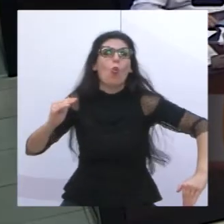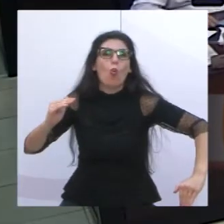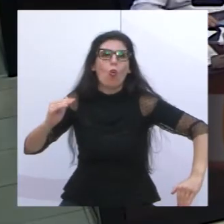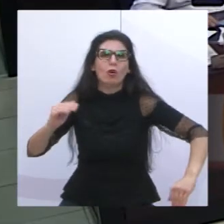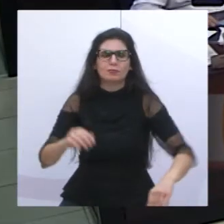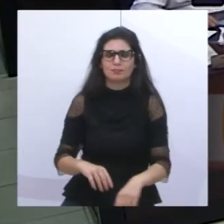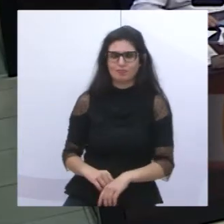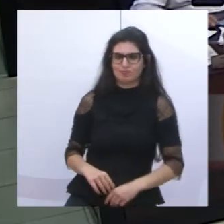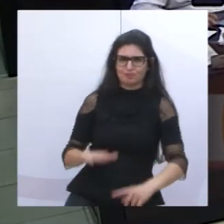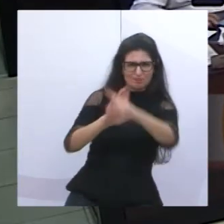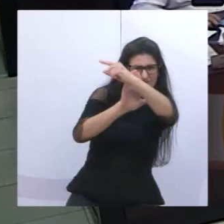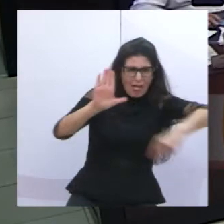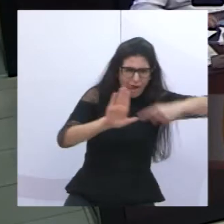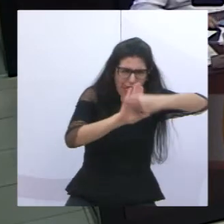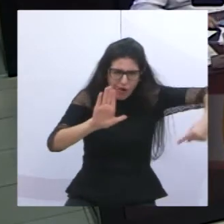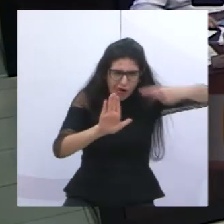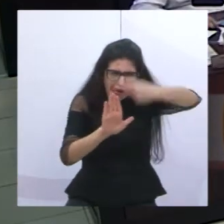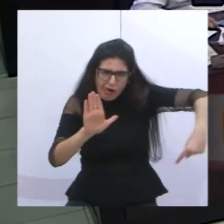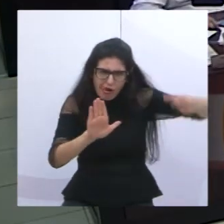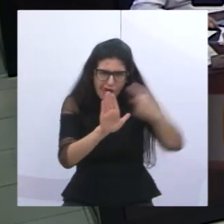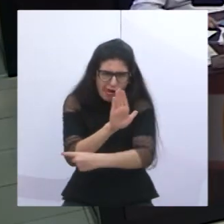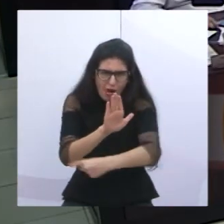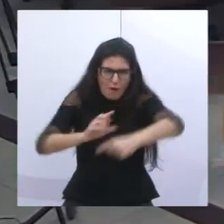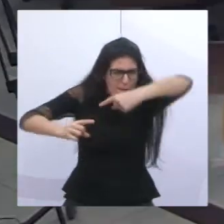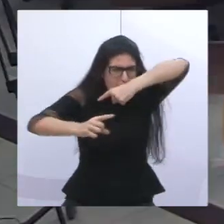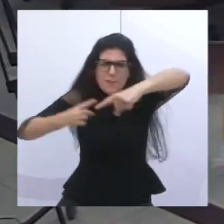O veto continua em discussão.